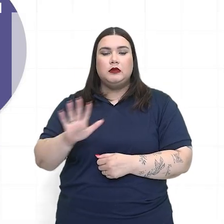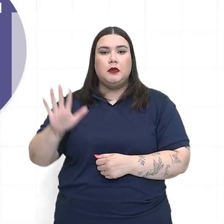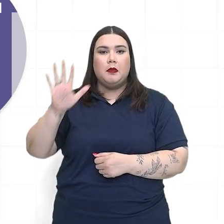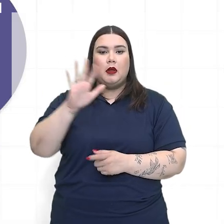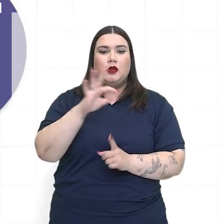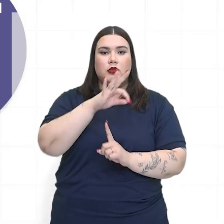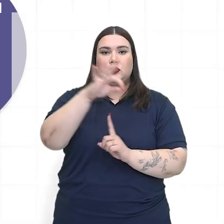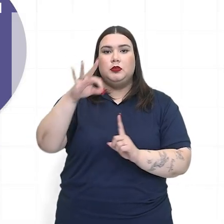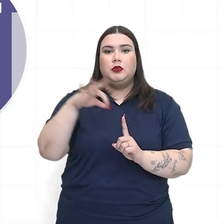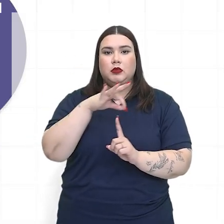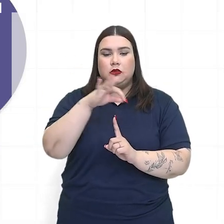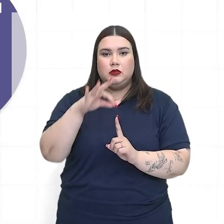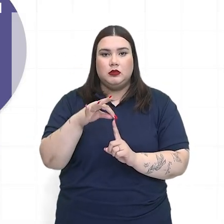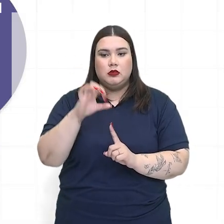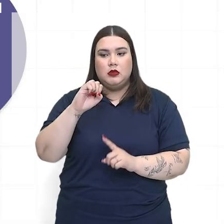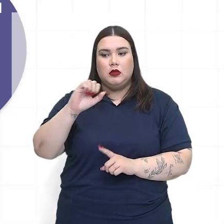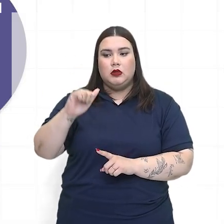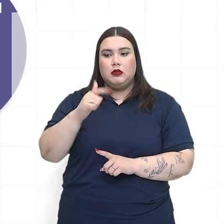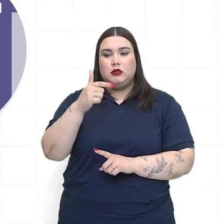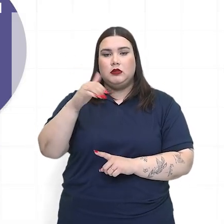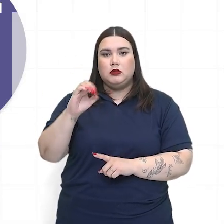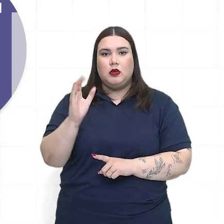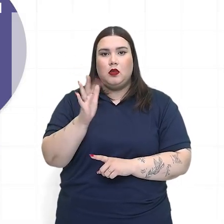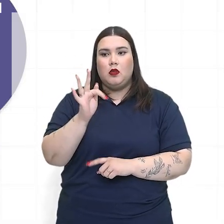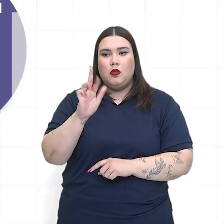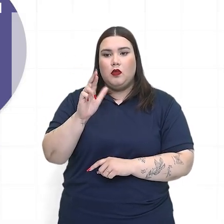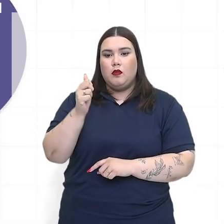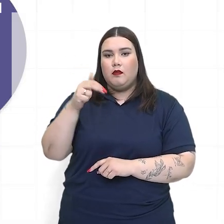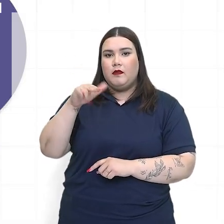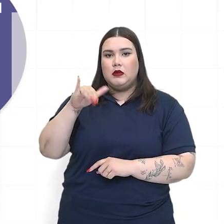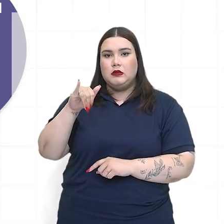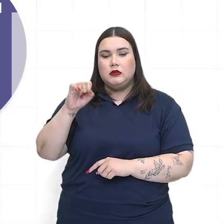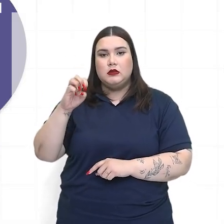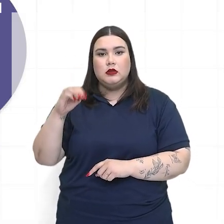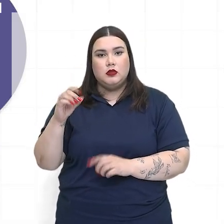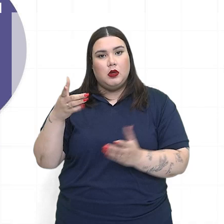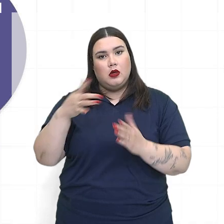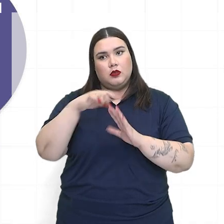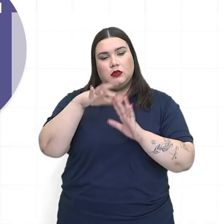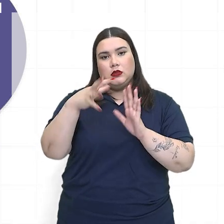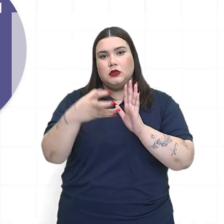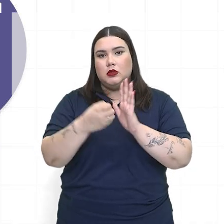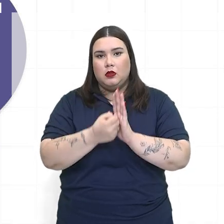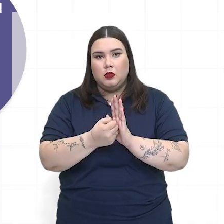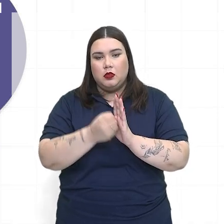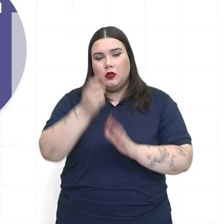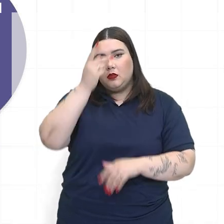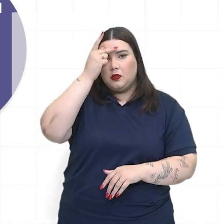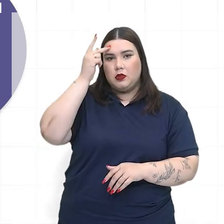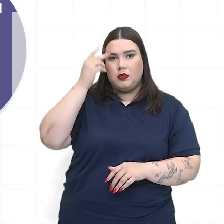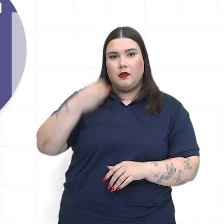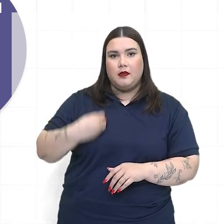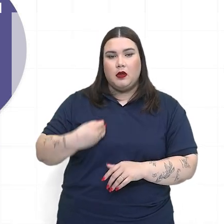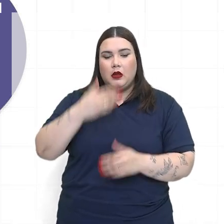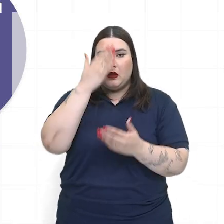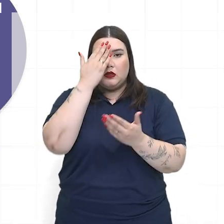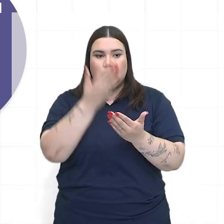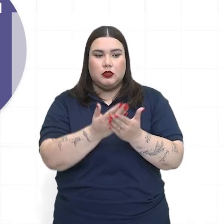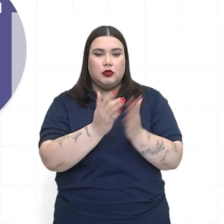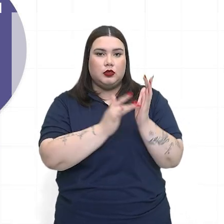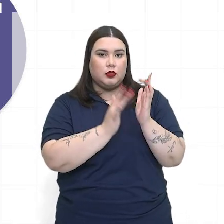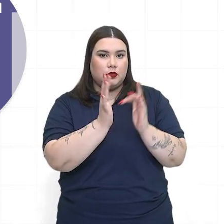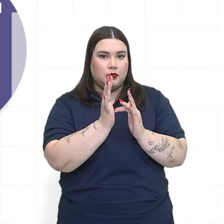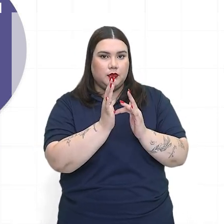Francisco de Assis, né? É um objeto simbólico de alguém que passou por essa vida acreditando em